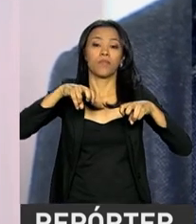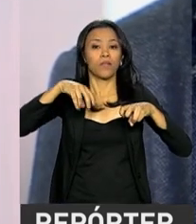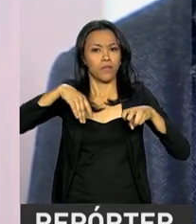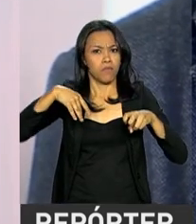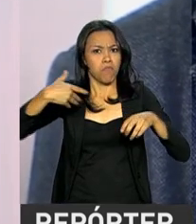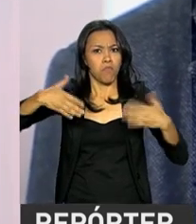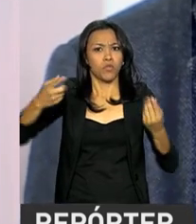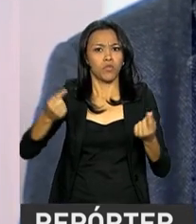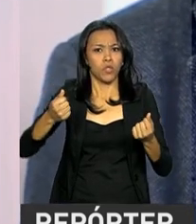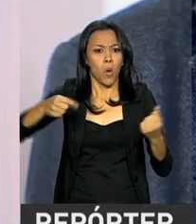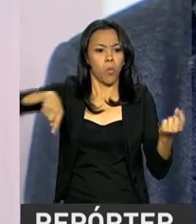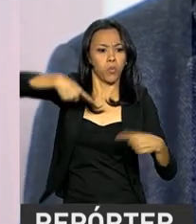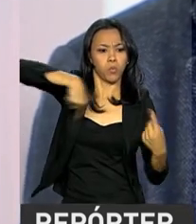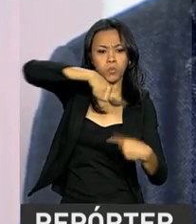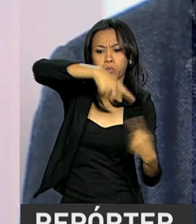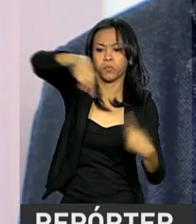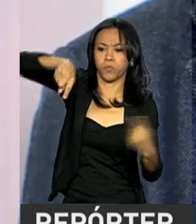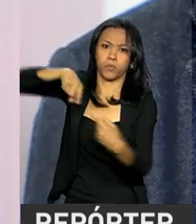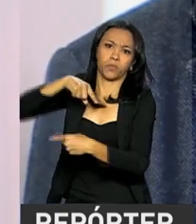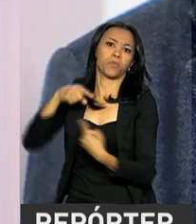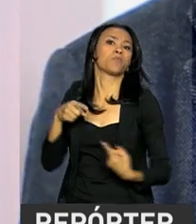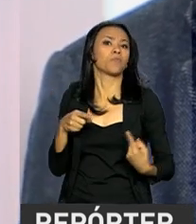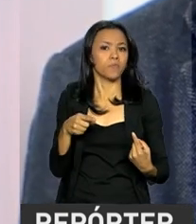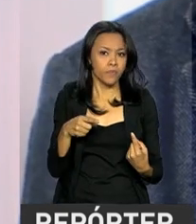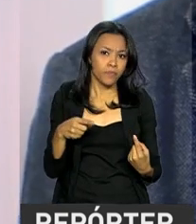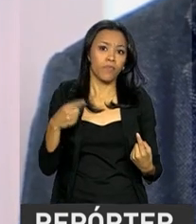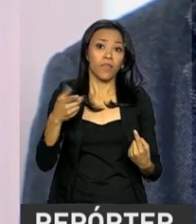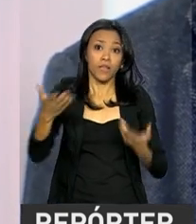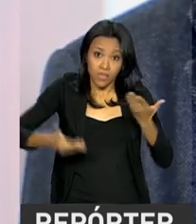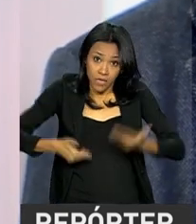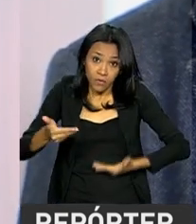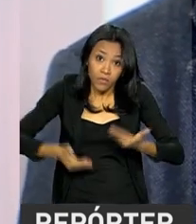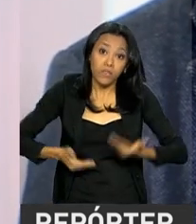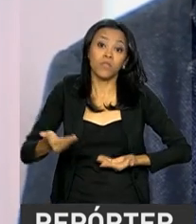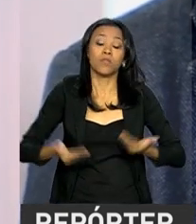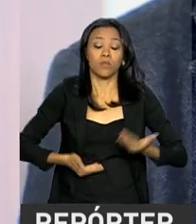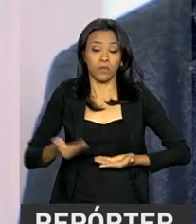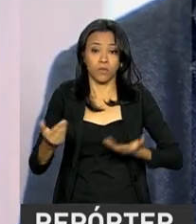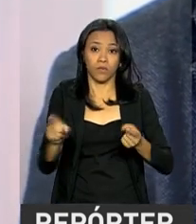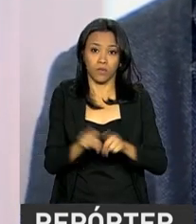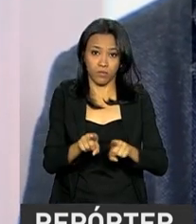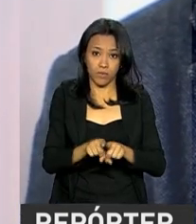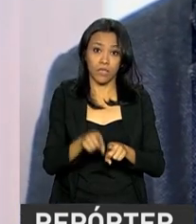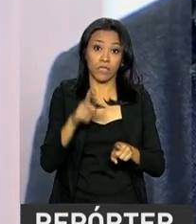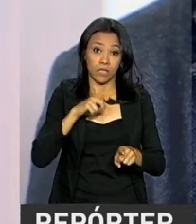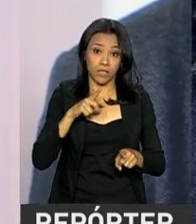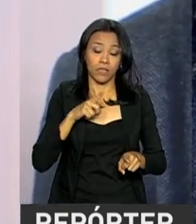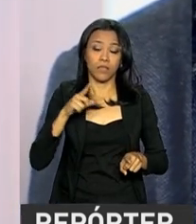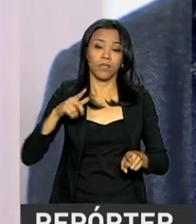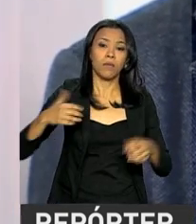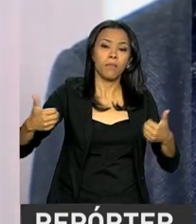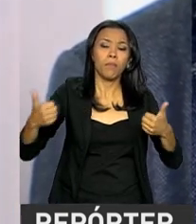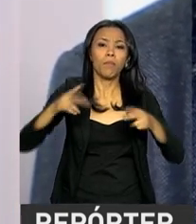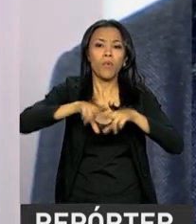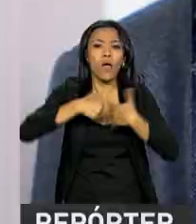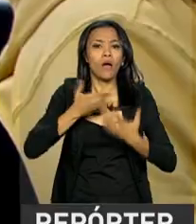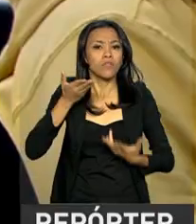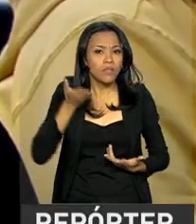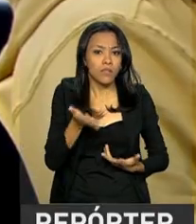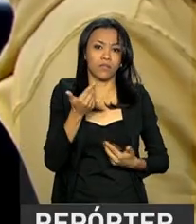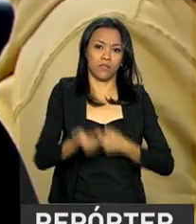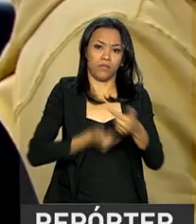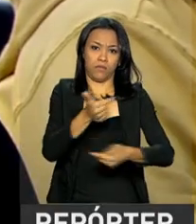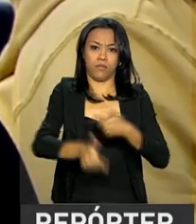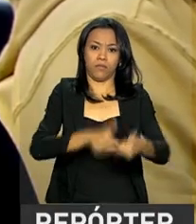exploração de petróleo e gás, como toda a cadeia de serviços que existe em torno dessa operação.